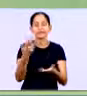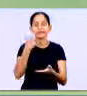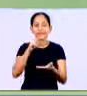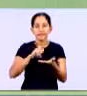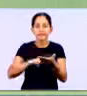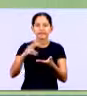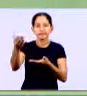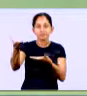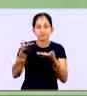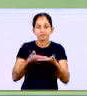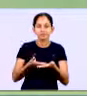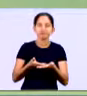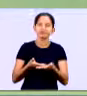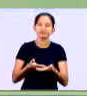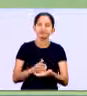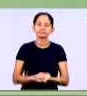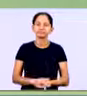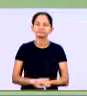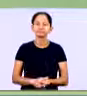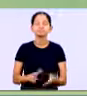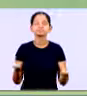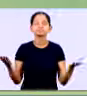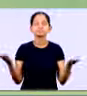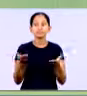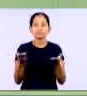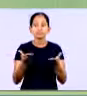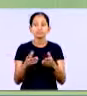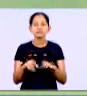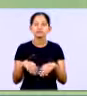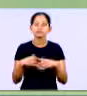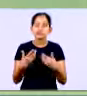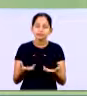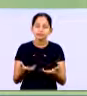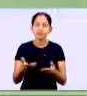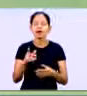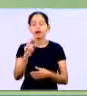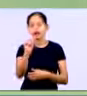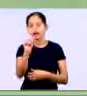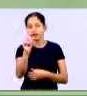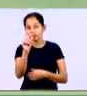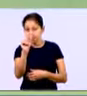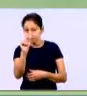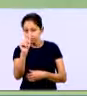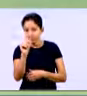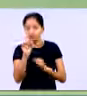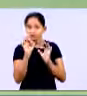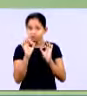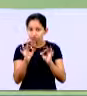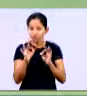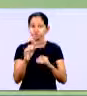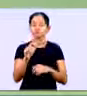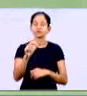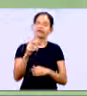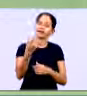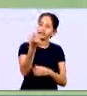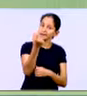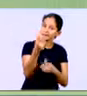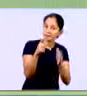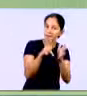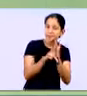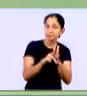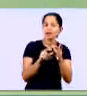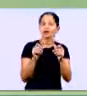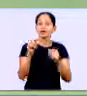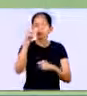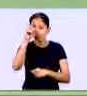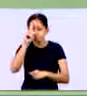né? O capital de giro, portanto, é o ativo circulante que sustenta as operações do dia a